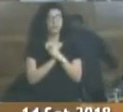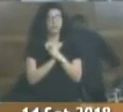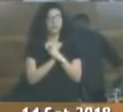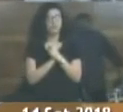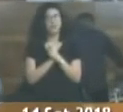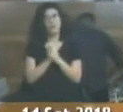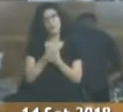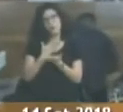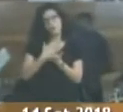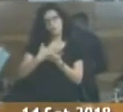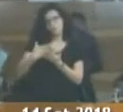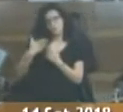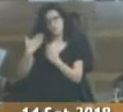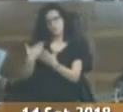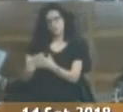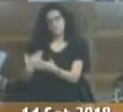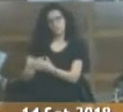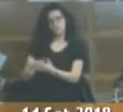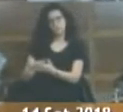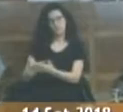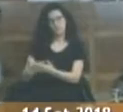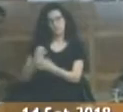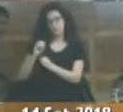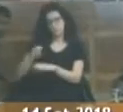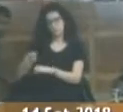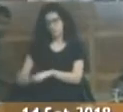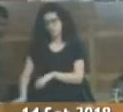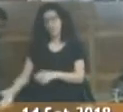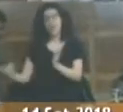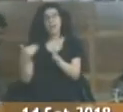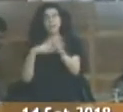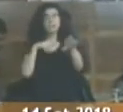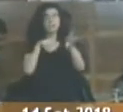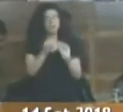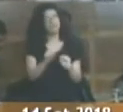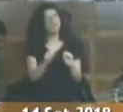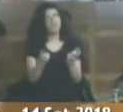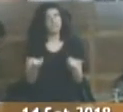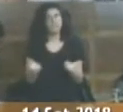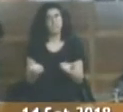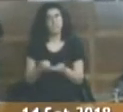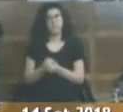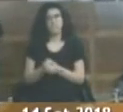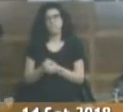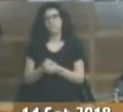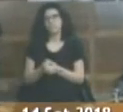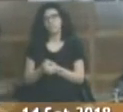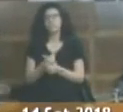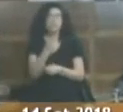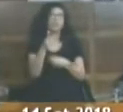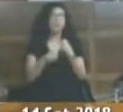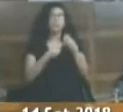da creche até se formar. Evidentemente que não vai dar para fazer isso de uma vez só.